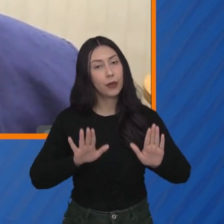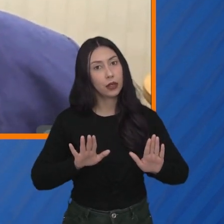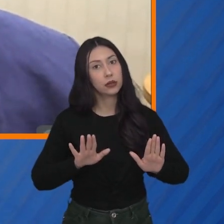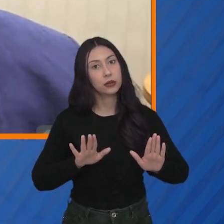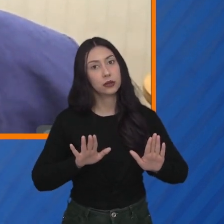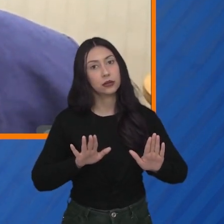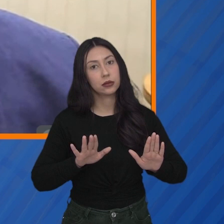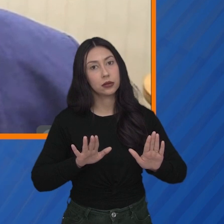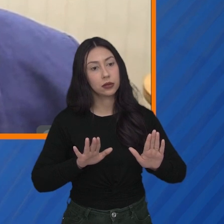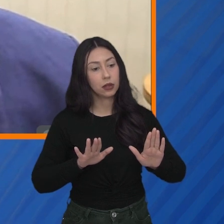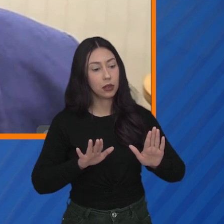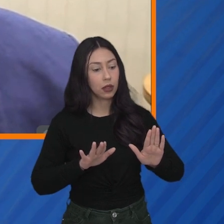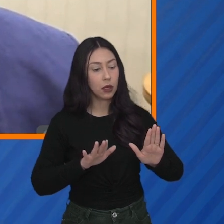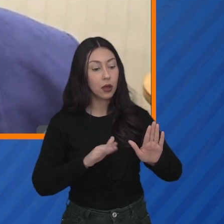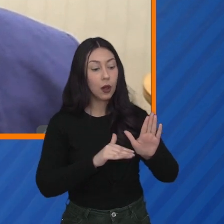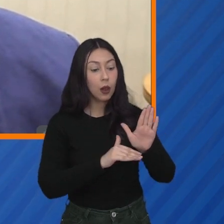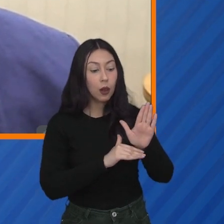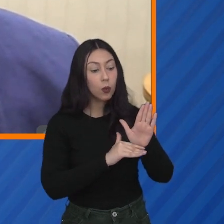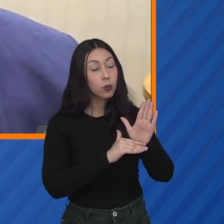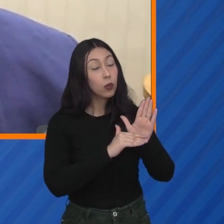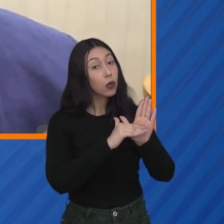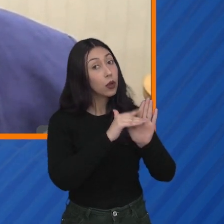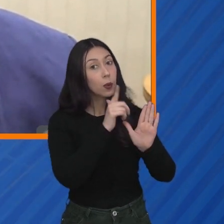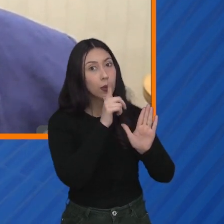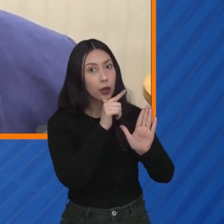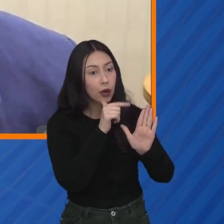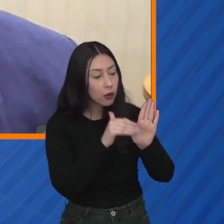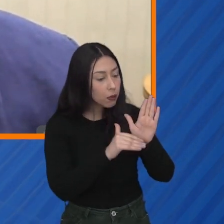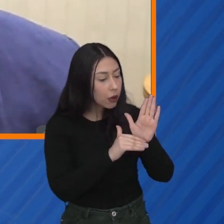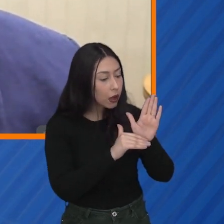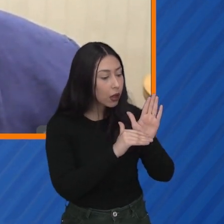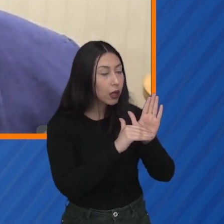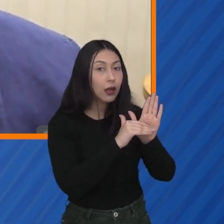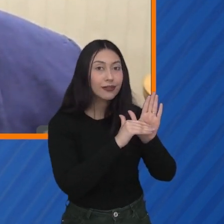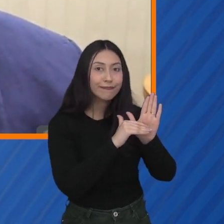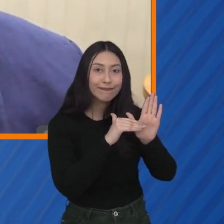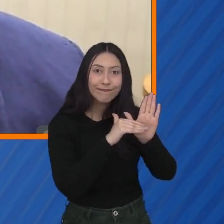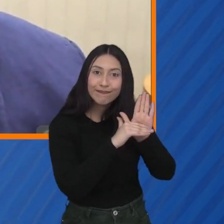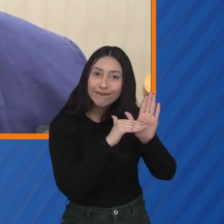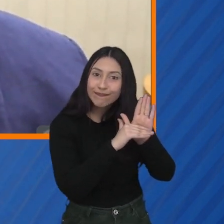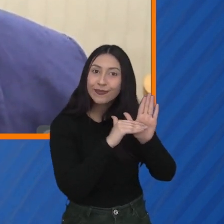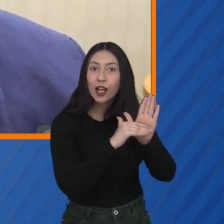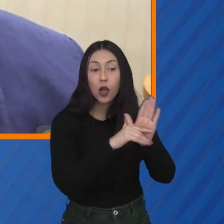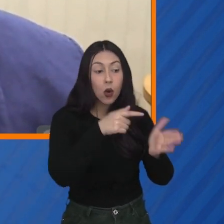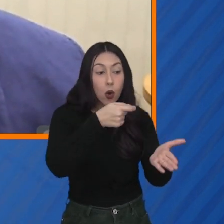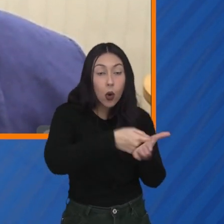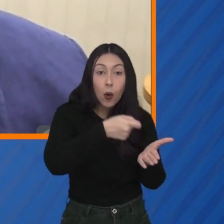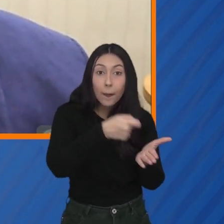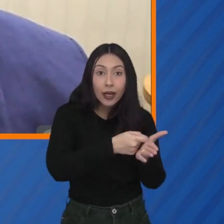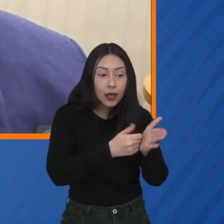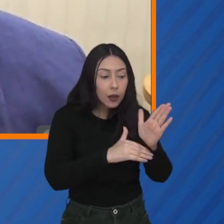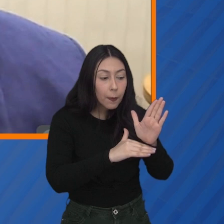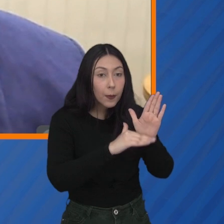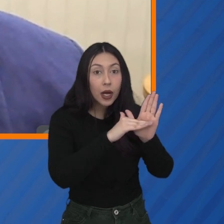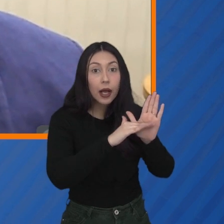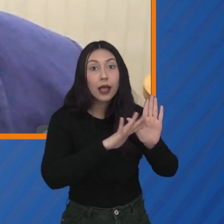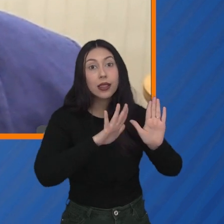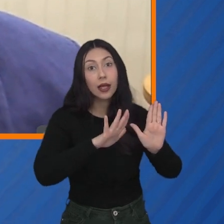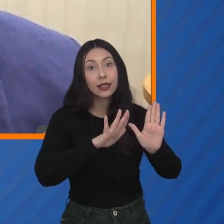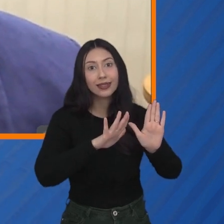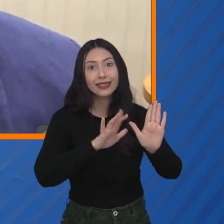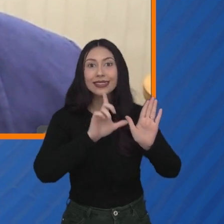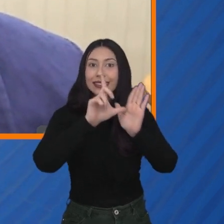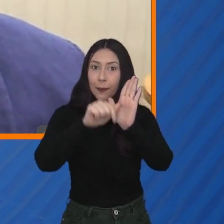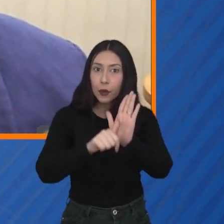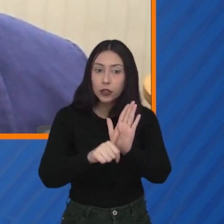maior, mas esse nível de água que pode ser incorporado ali, ele deve ser